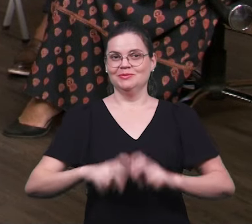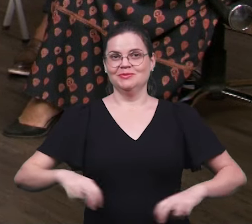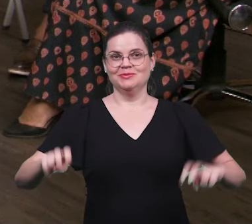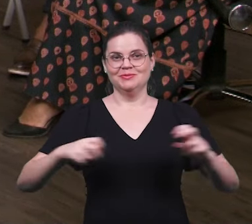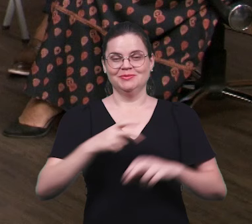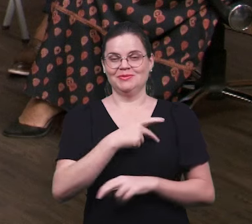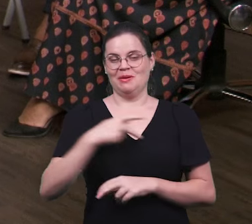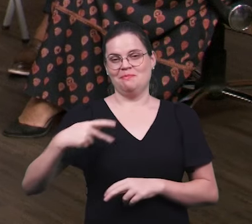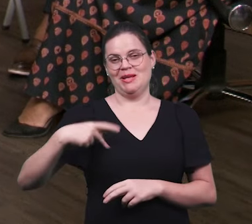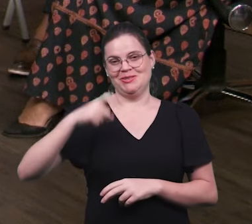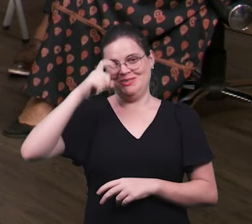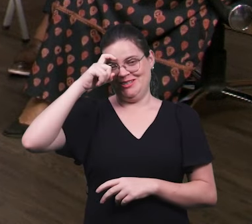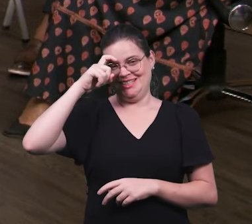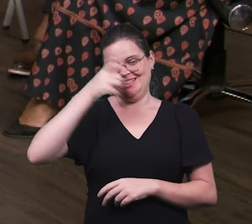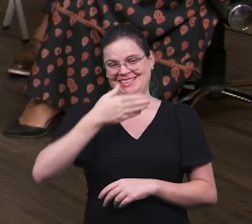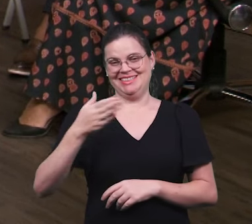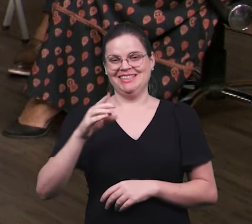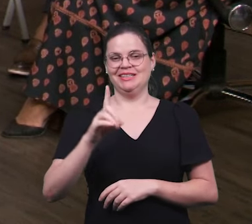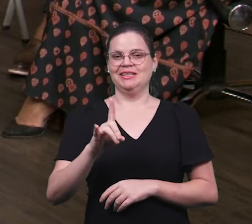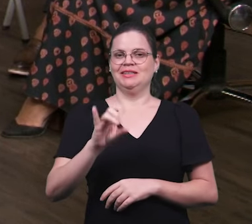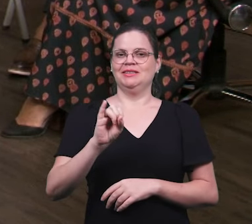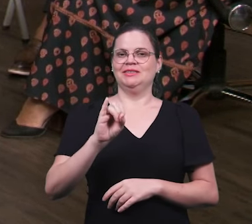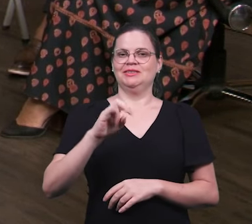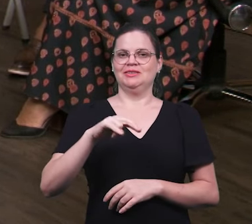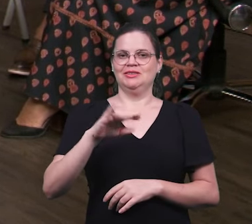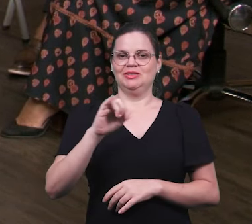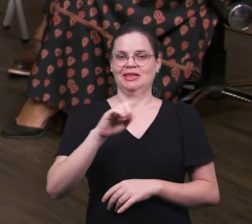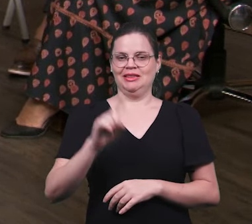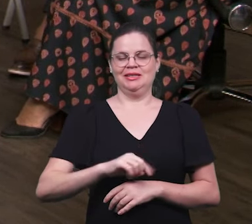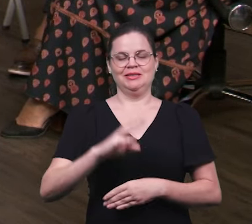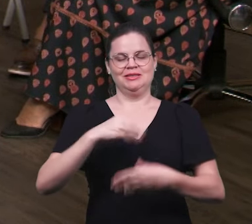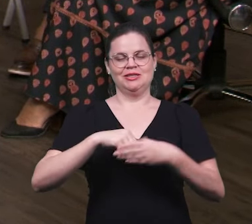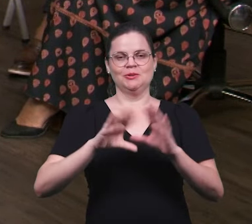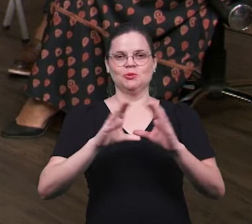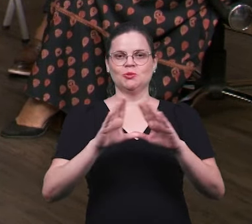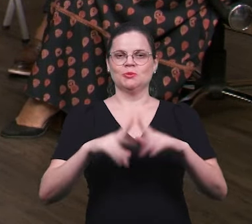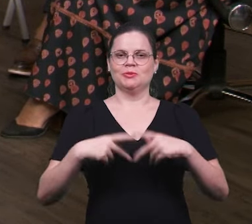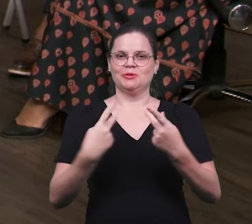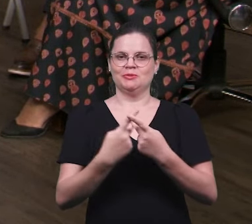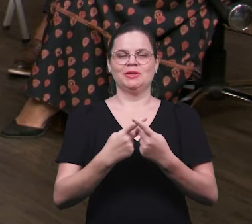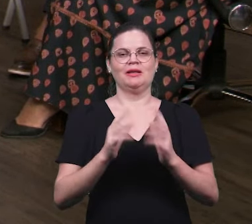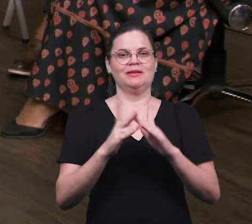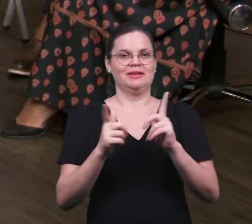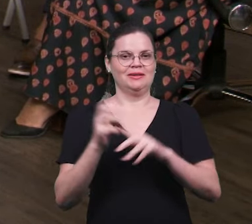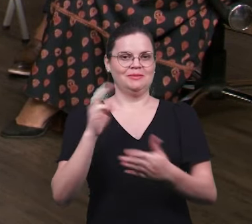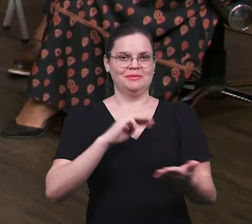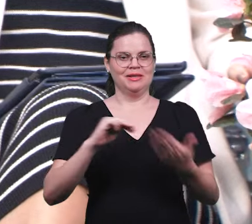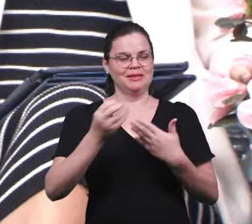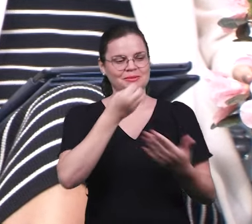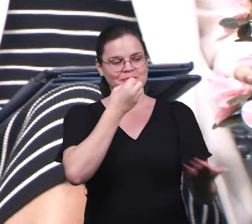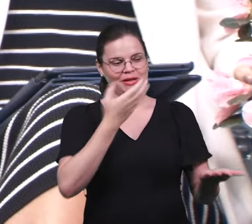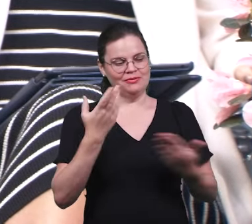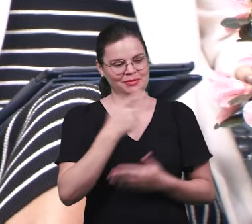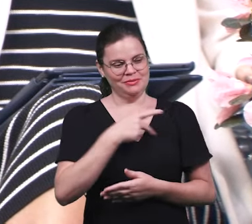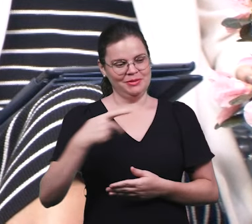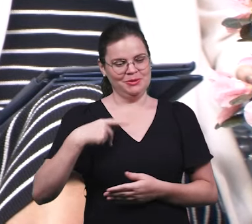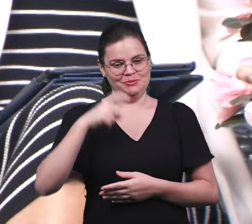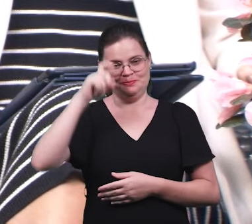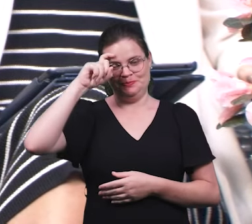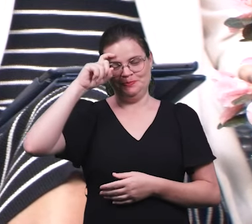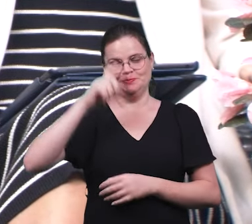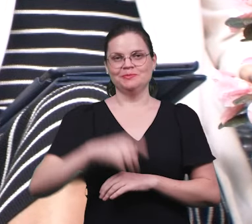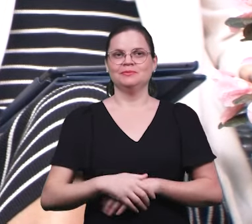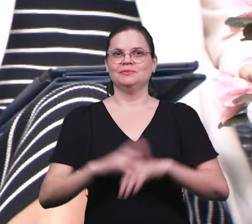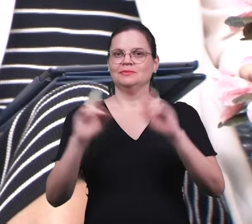O pastor Diniz Cipreste, do Conselho Presbiteral da Igreja Cristã Maranata. Seja muito bem-vindo, pastor. Pai do